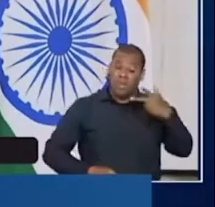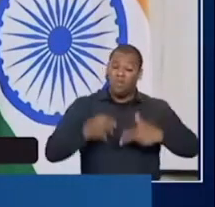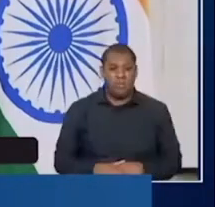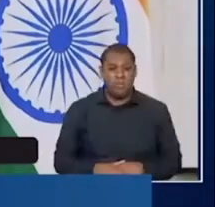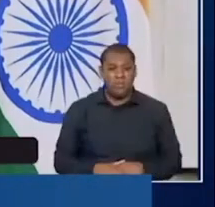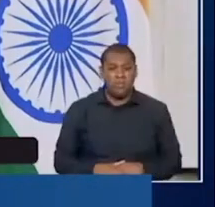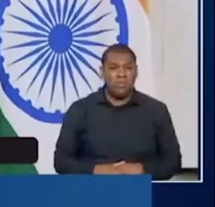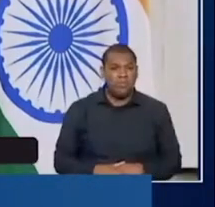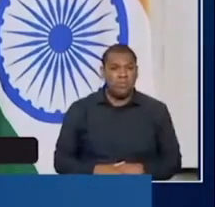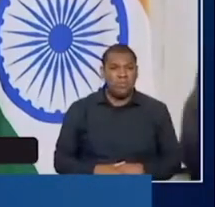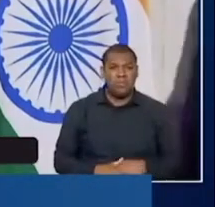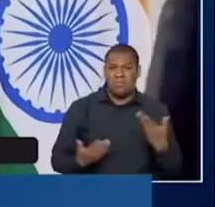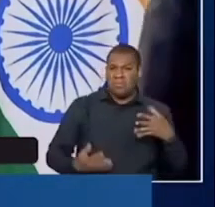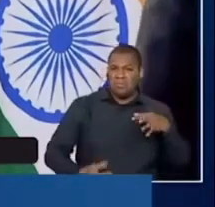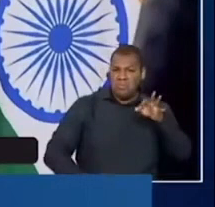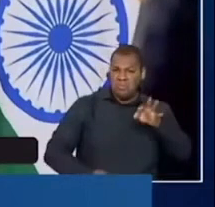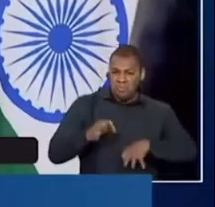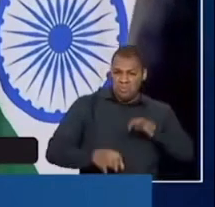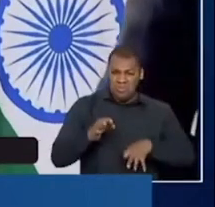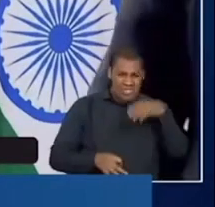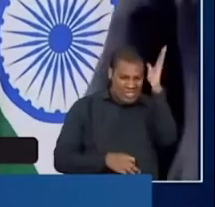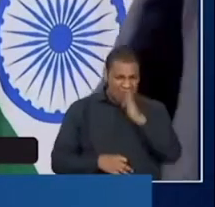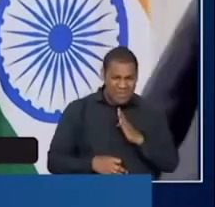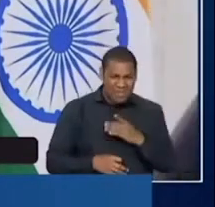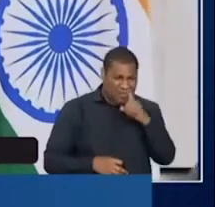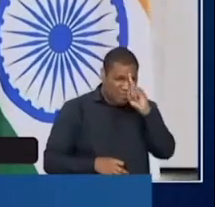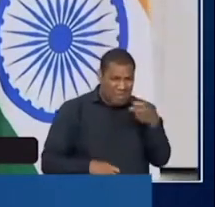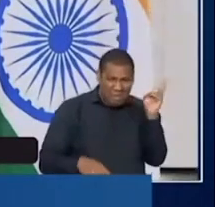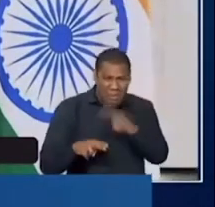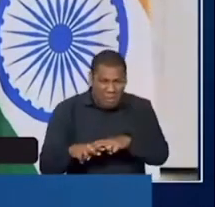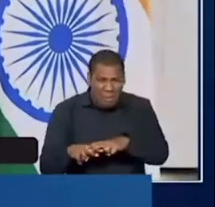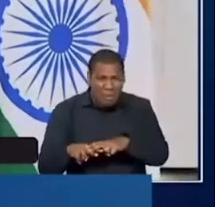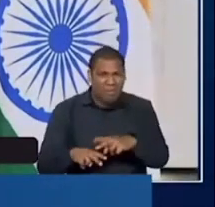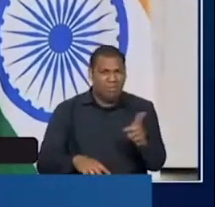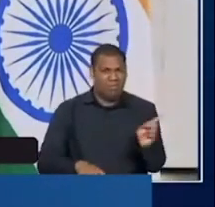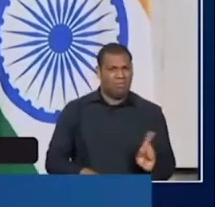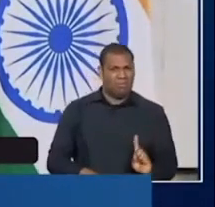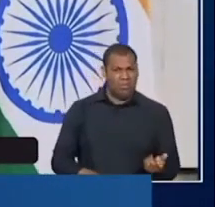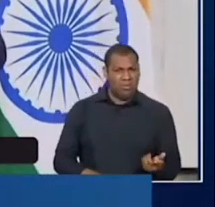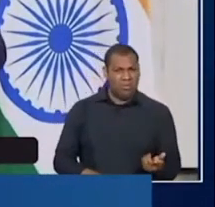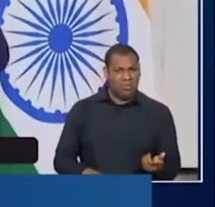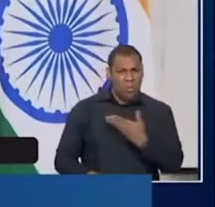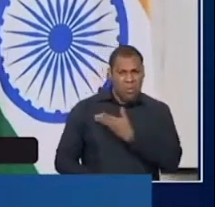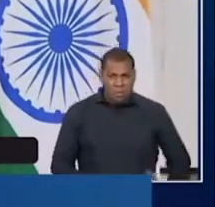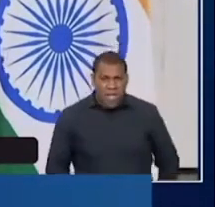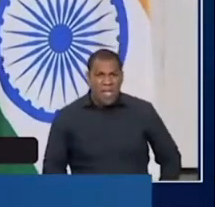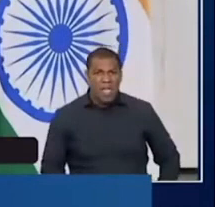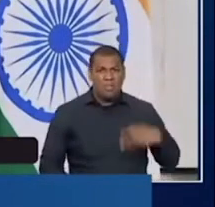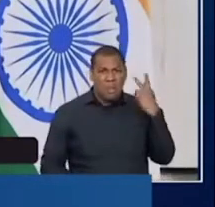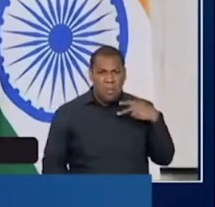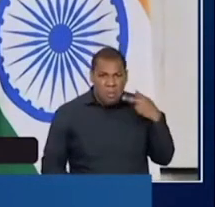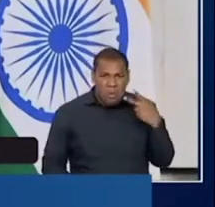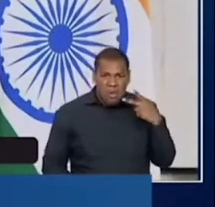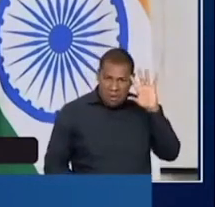política, mas o que a gente vê é uma postura em termos diplomáticos do presidente Lula de não querer briga com ninguém, apesar de, mais uma vez